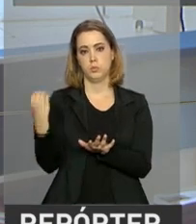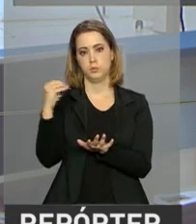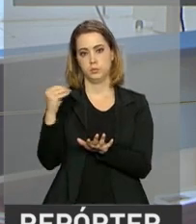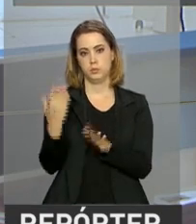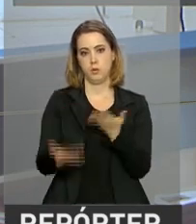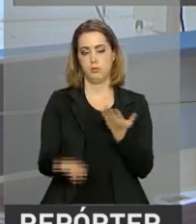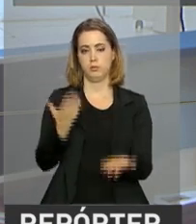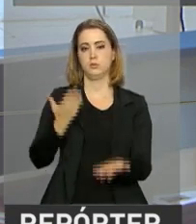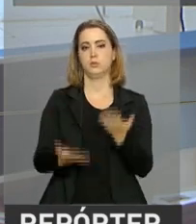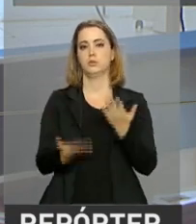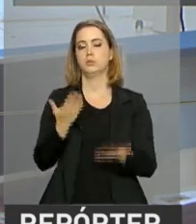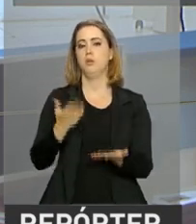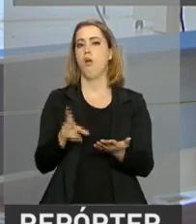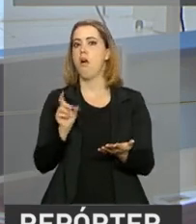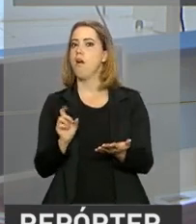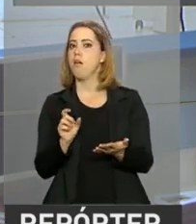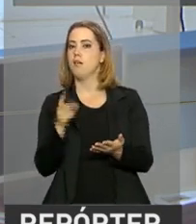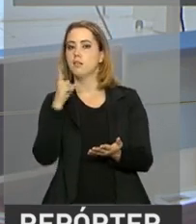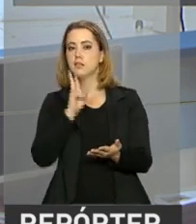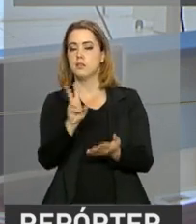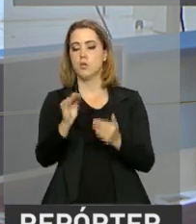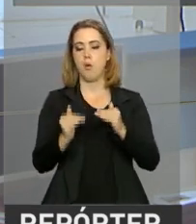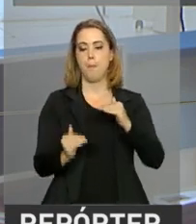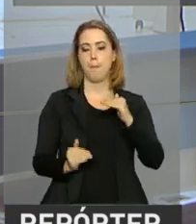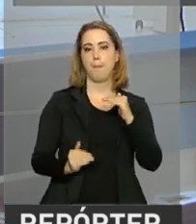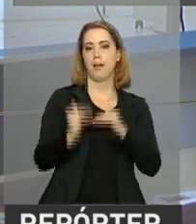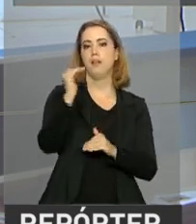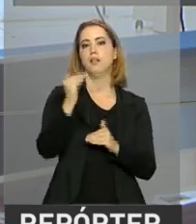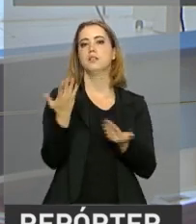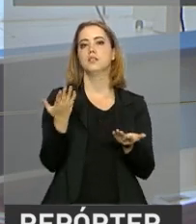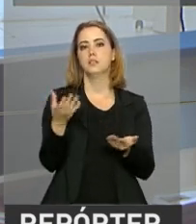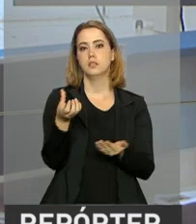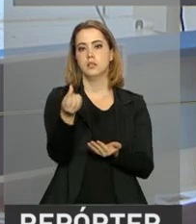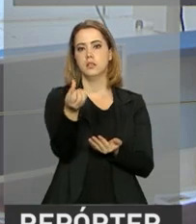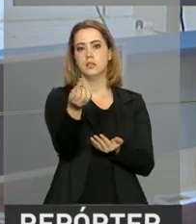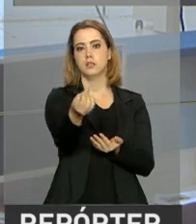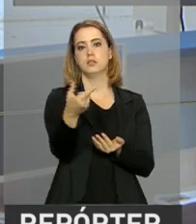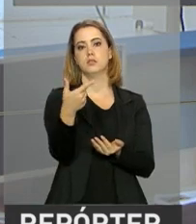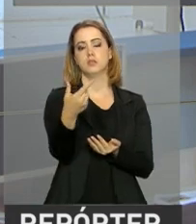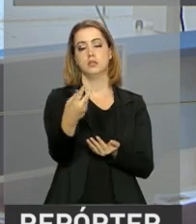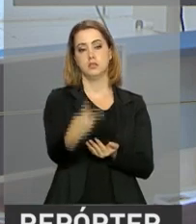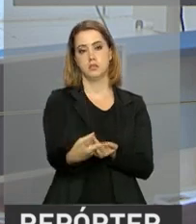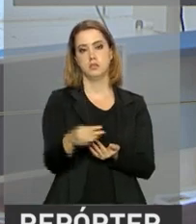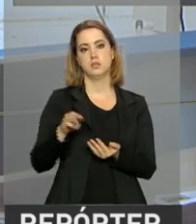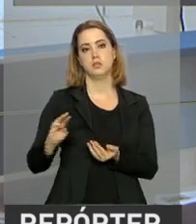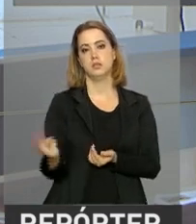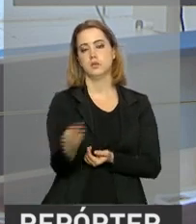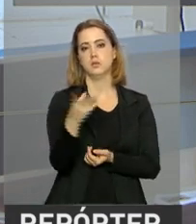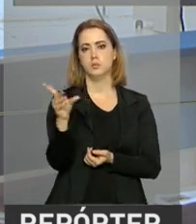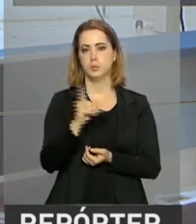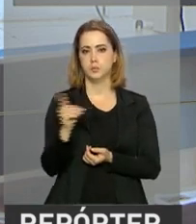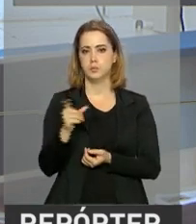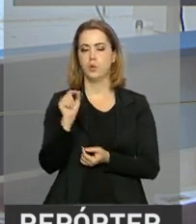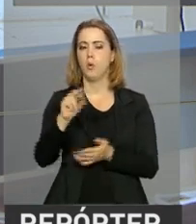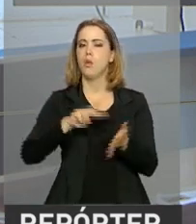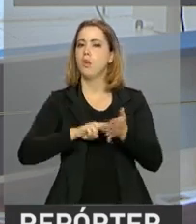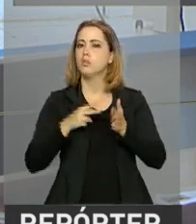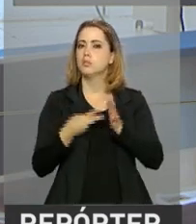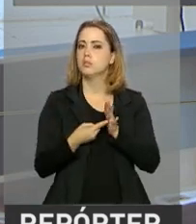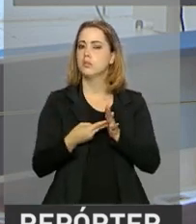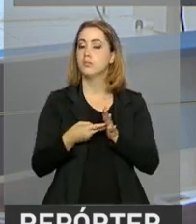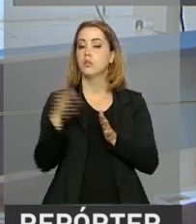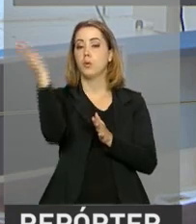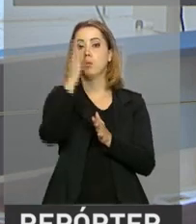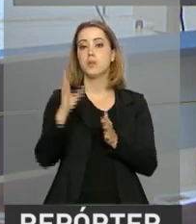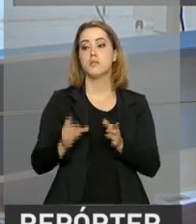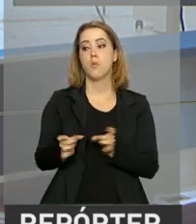balança comercial registrou um superávit de 662 milhões de dólares. Isso significa que o Brasil exportou mais do